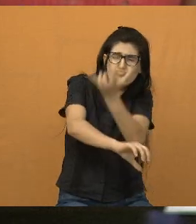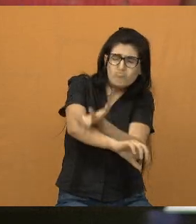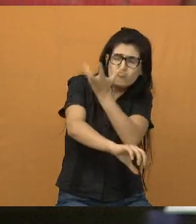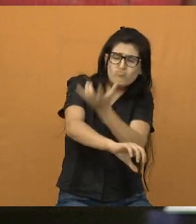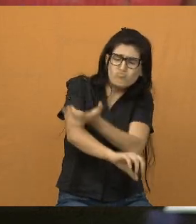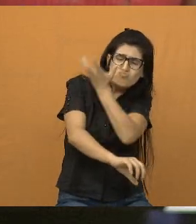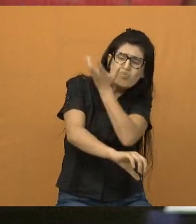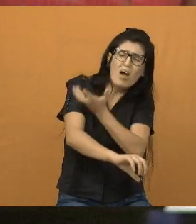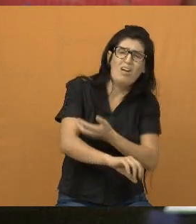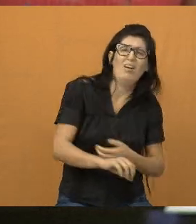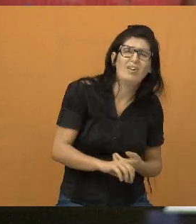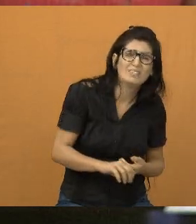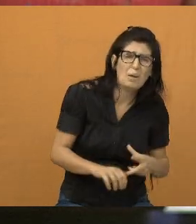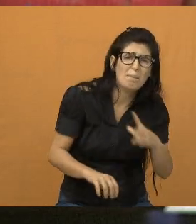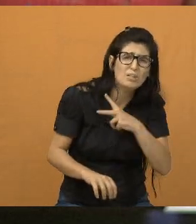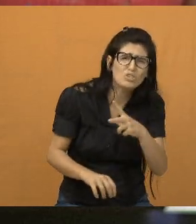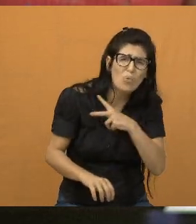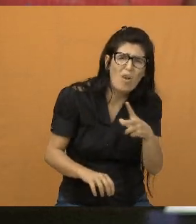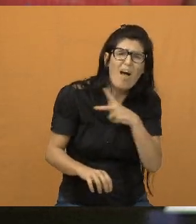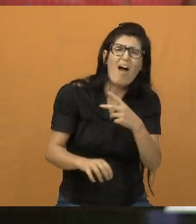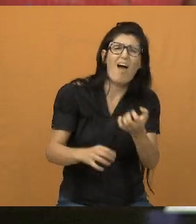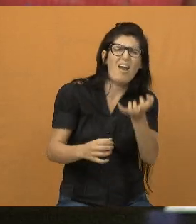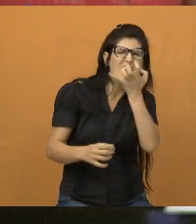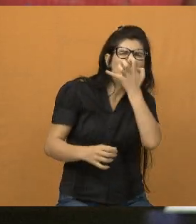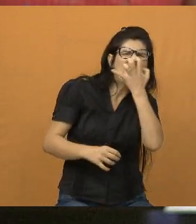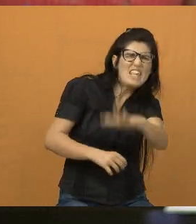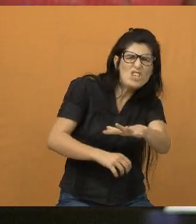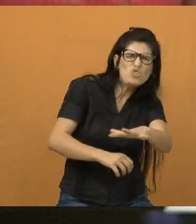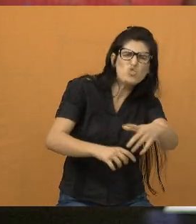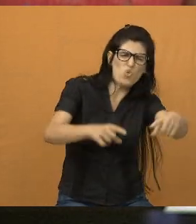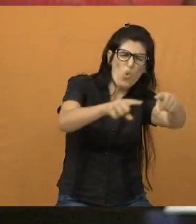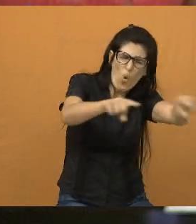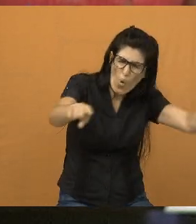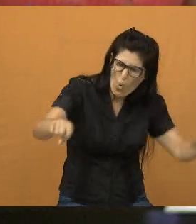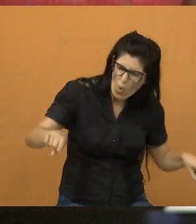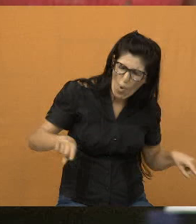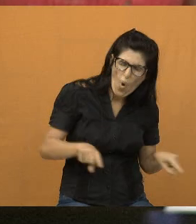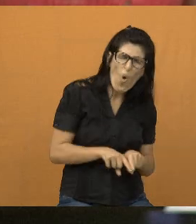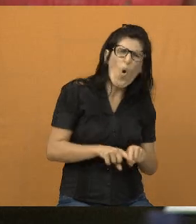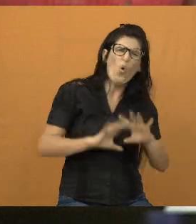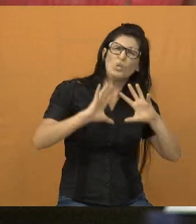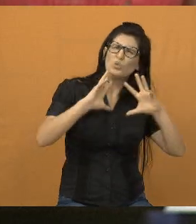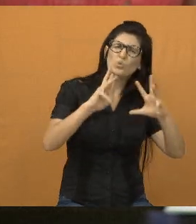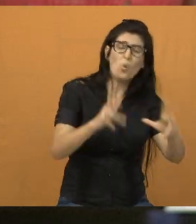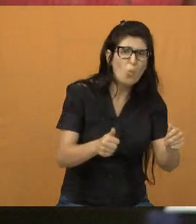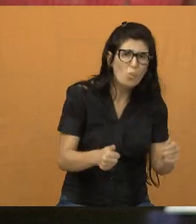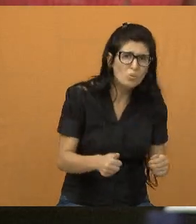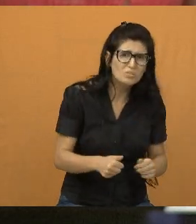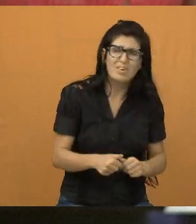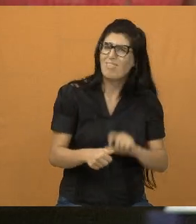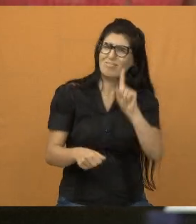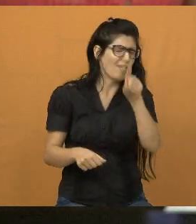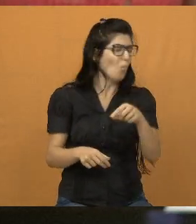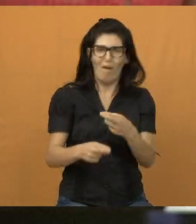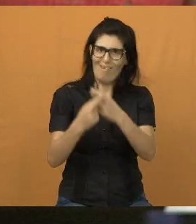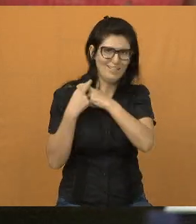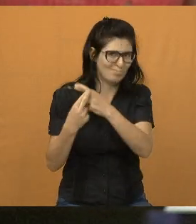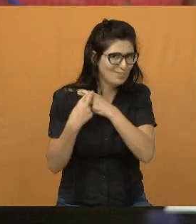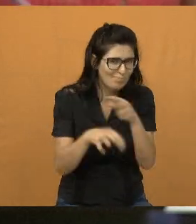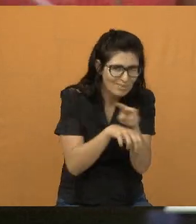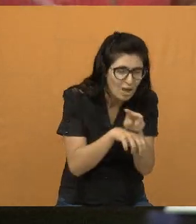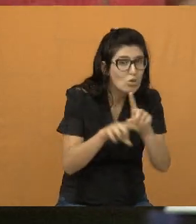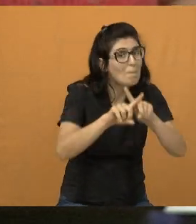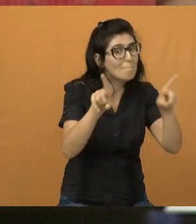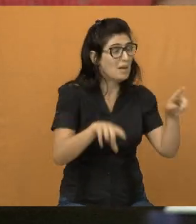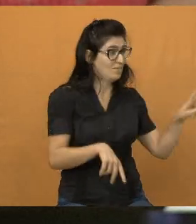acumular entulho, de acumular resíduos domésticos, lixo orgânico, etc. E, como consequência, o vereador tem toda a